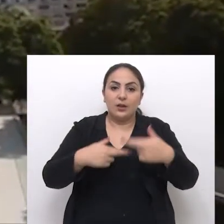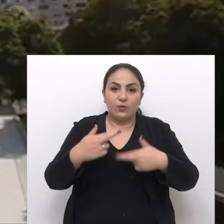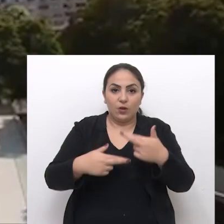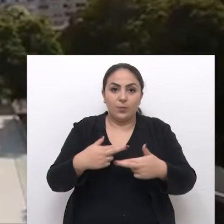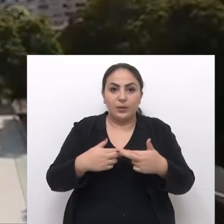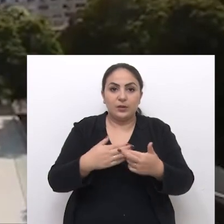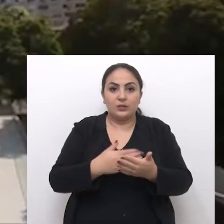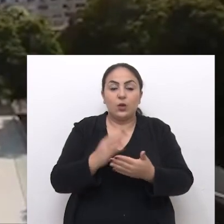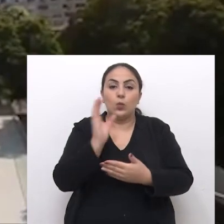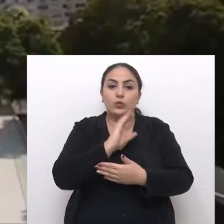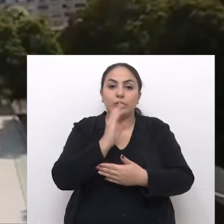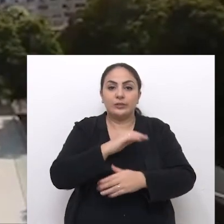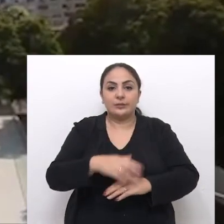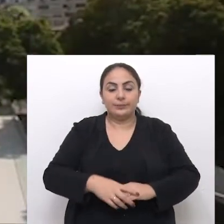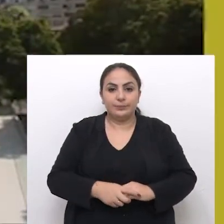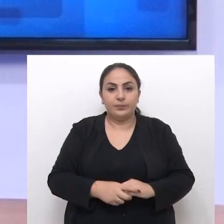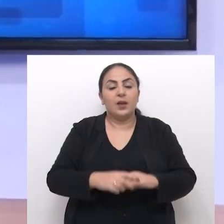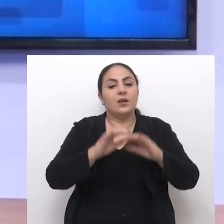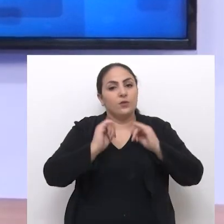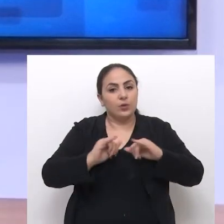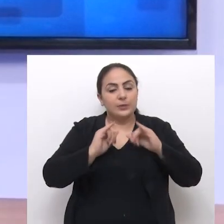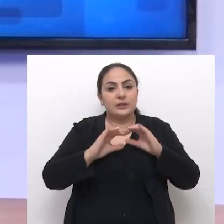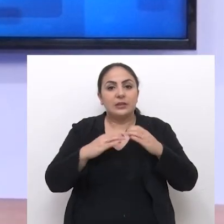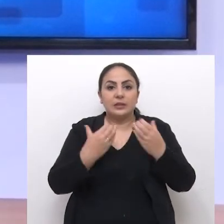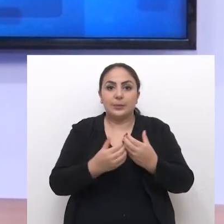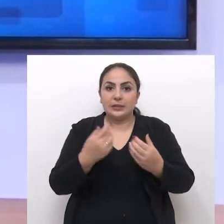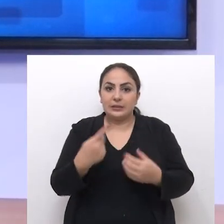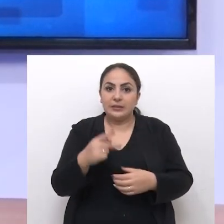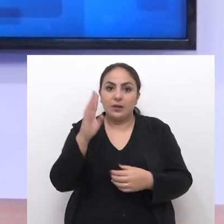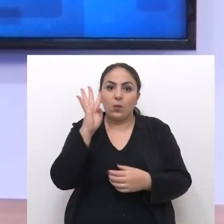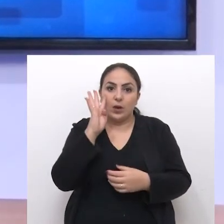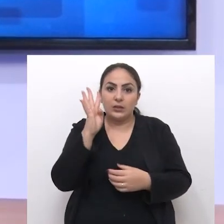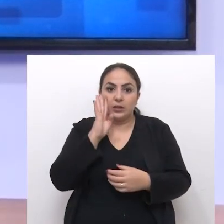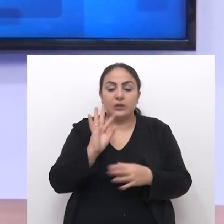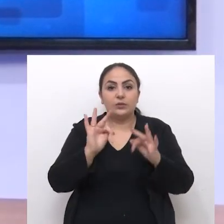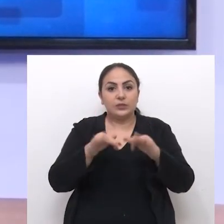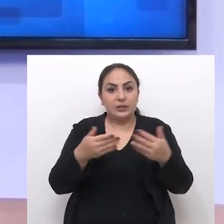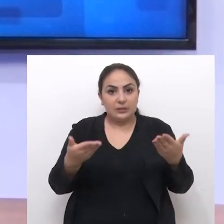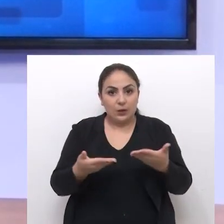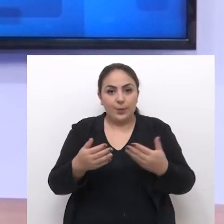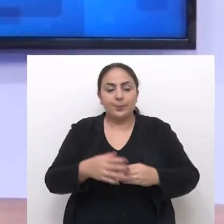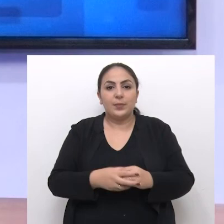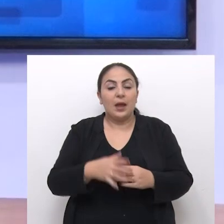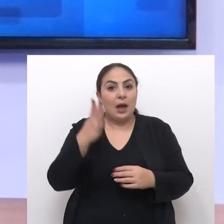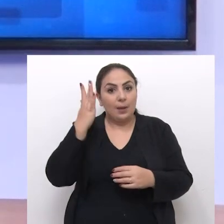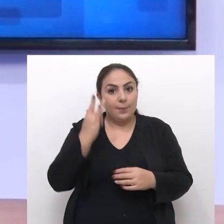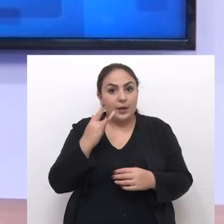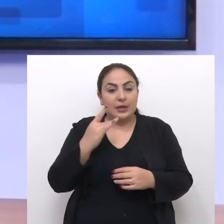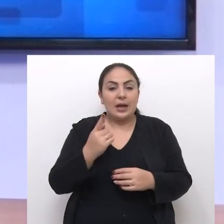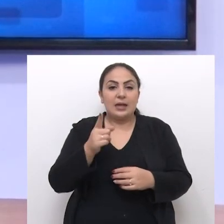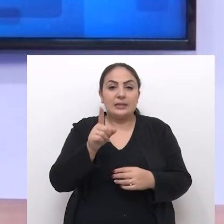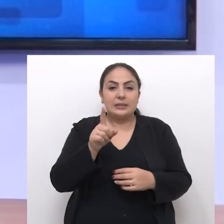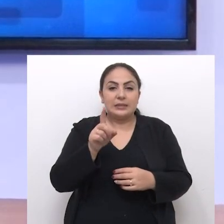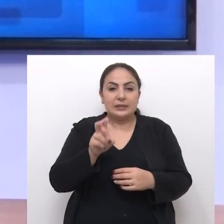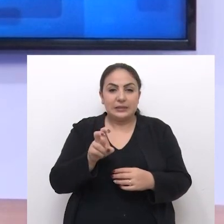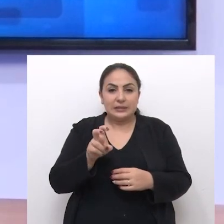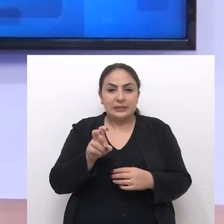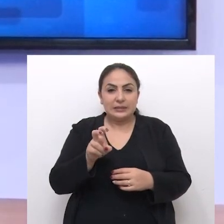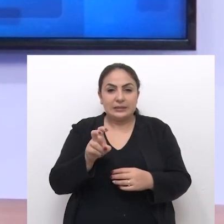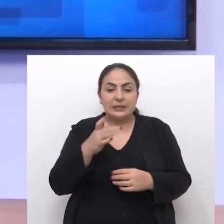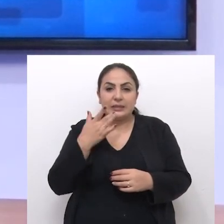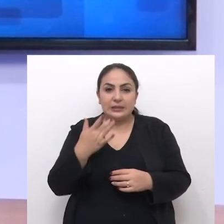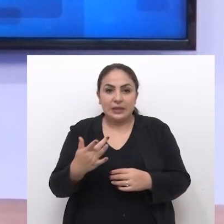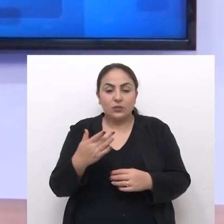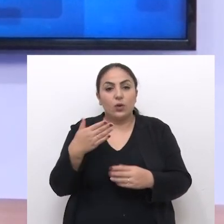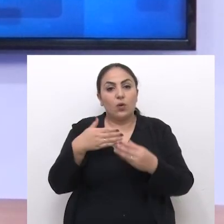reforma irá tramitar em regime de urgência. E o Jornal da Câmara desta quarta-feira fica por aqui. Amanhã, às 15 horas,